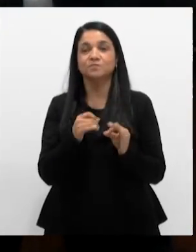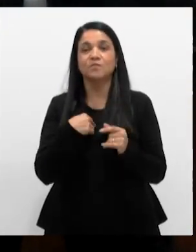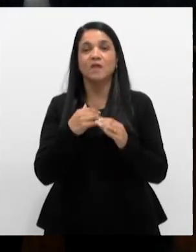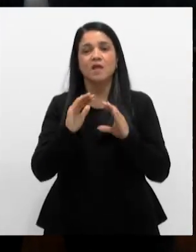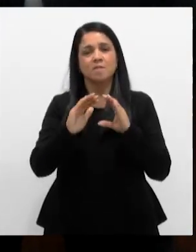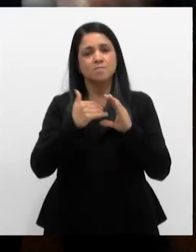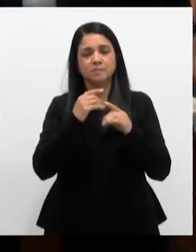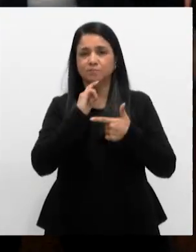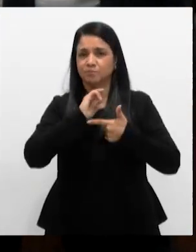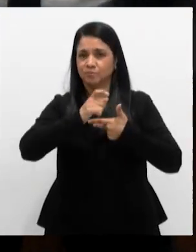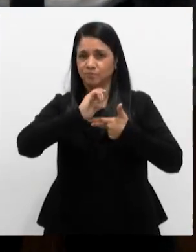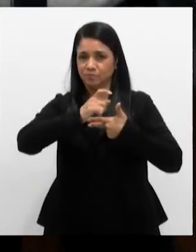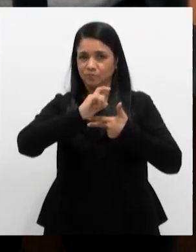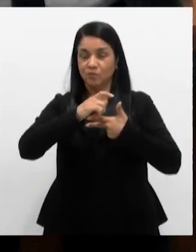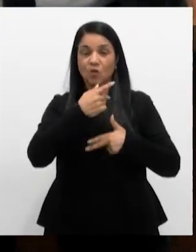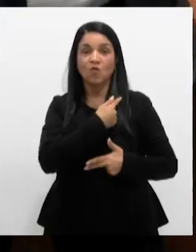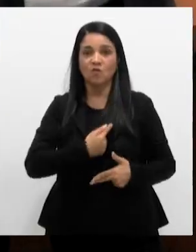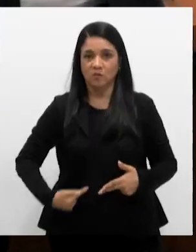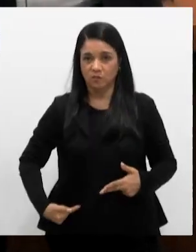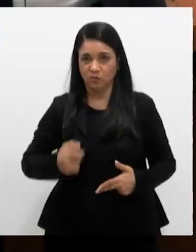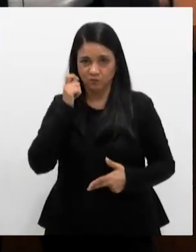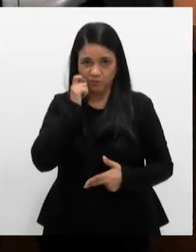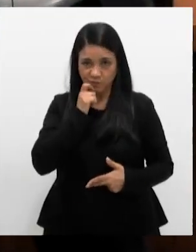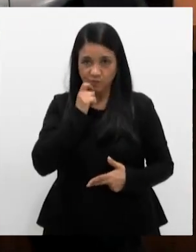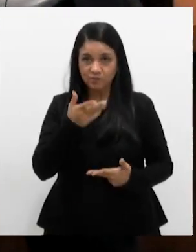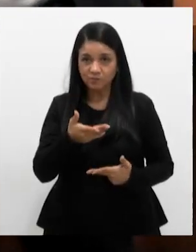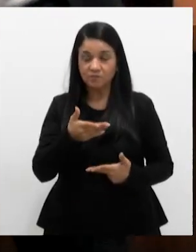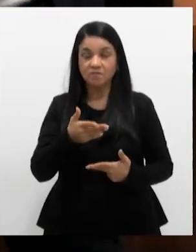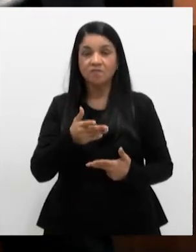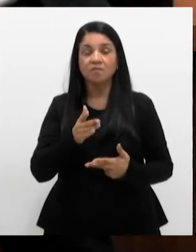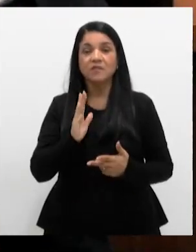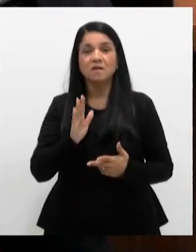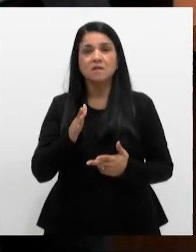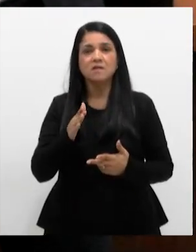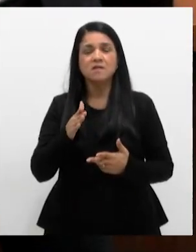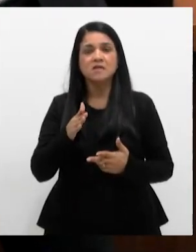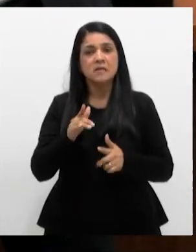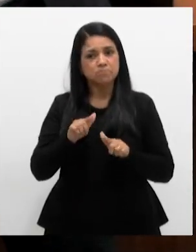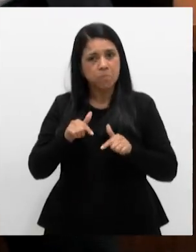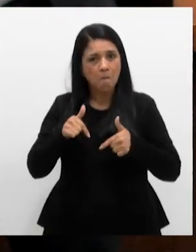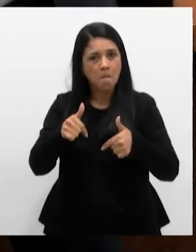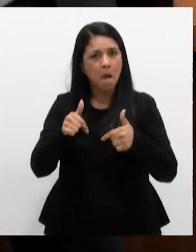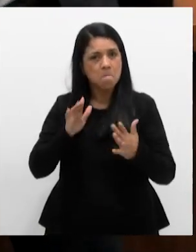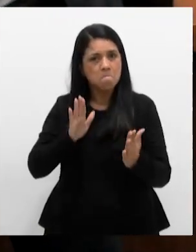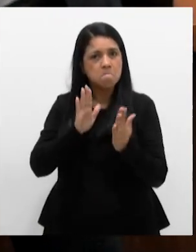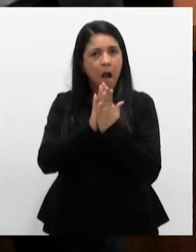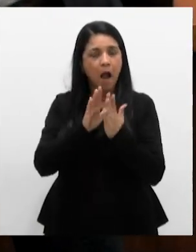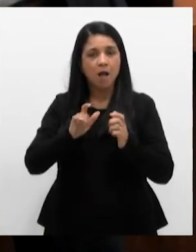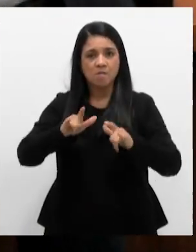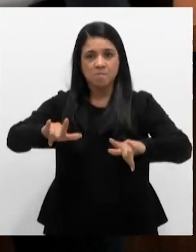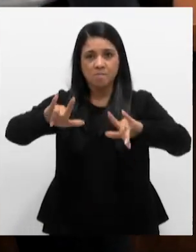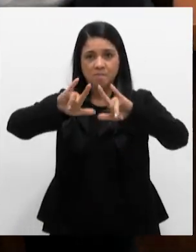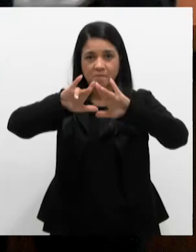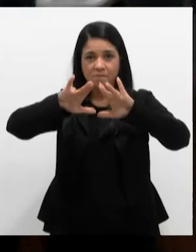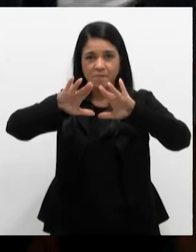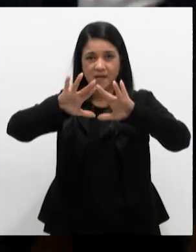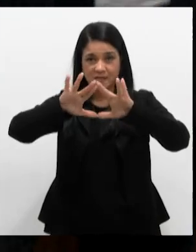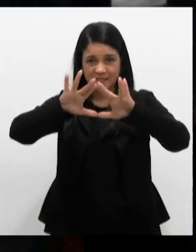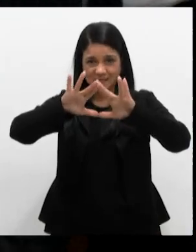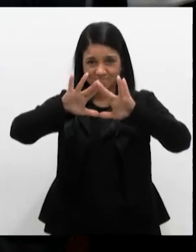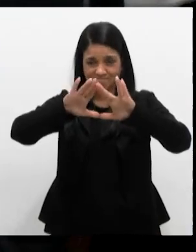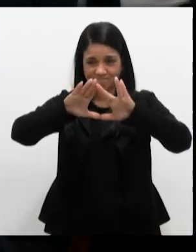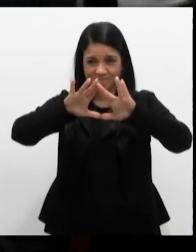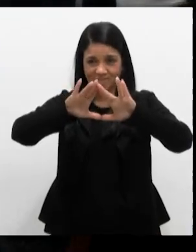do Poder Executivo, o governador do Estado, ele foi o governador que mais enfrentou as milícias. Desde o